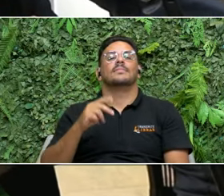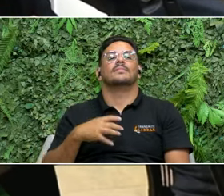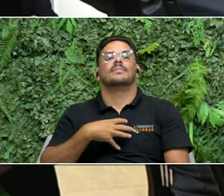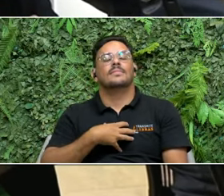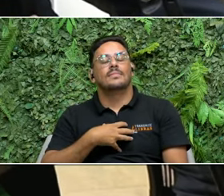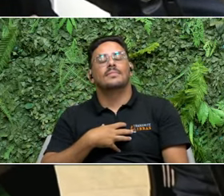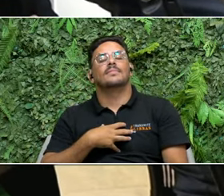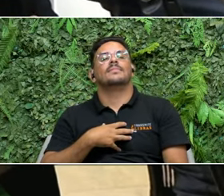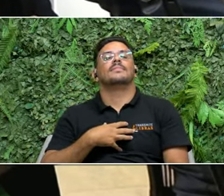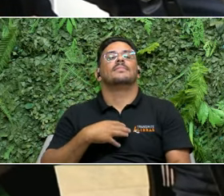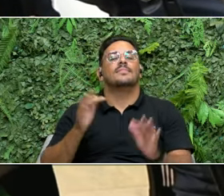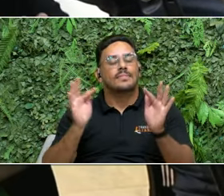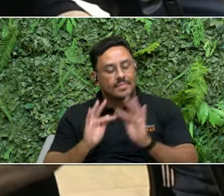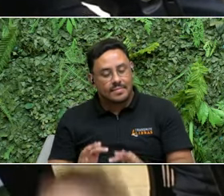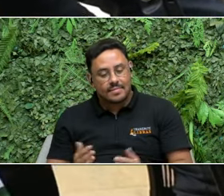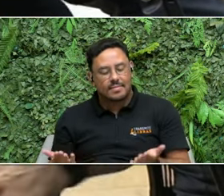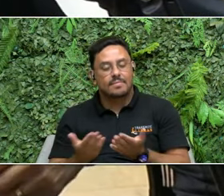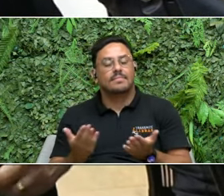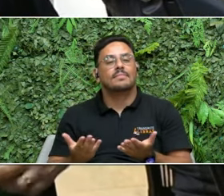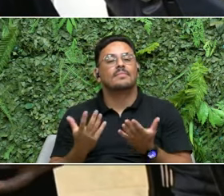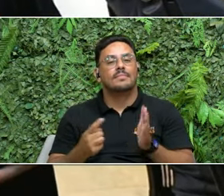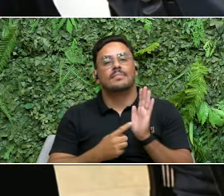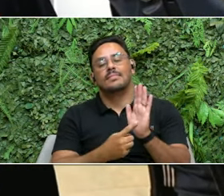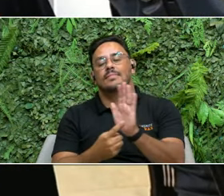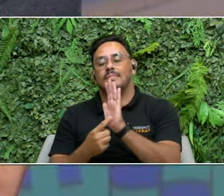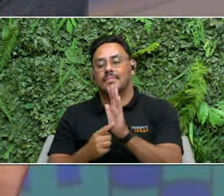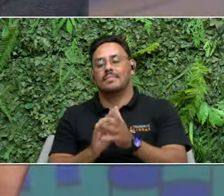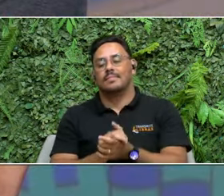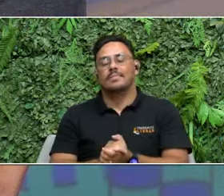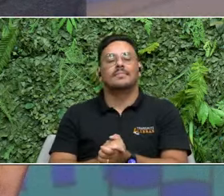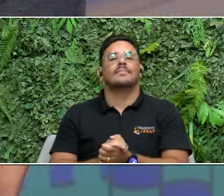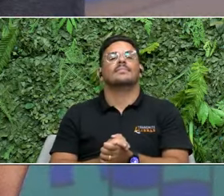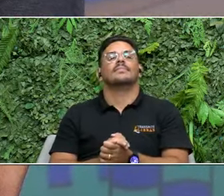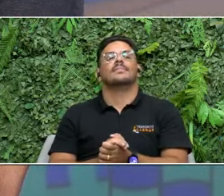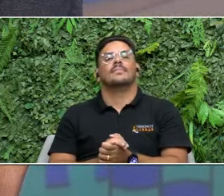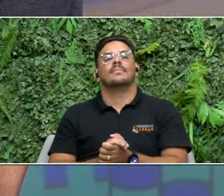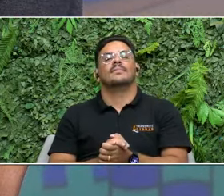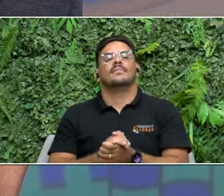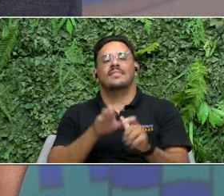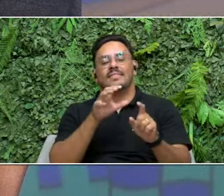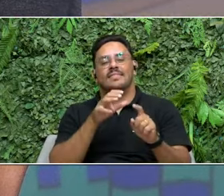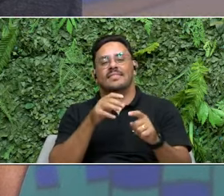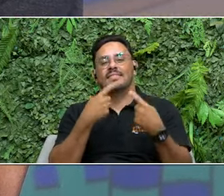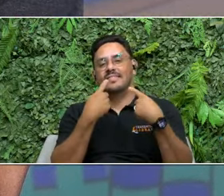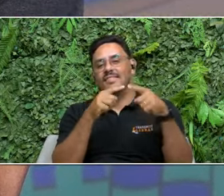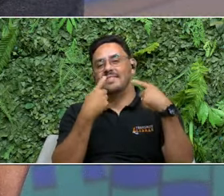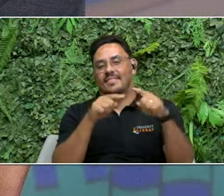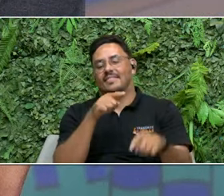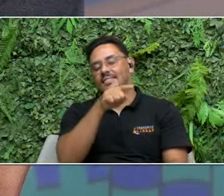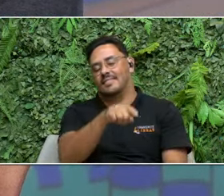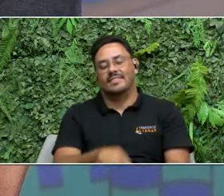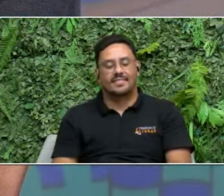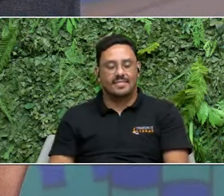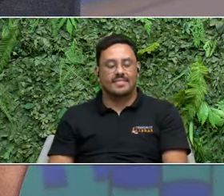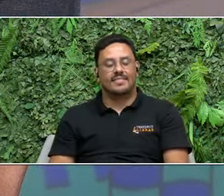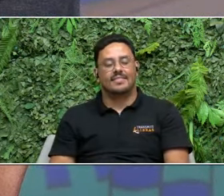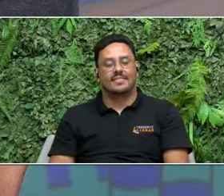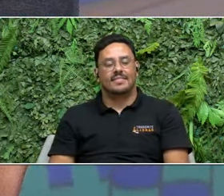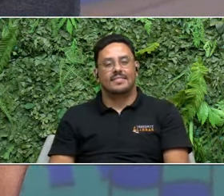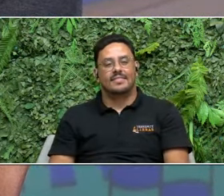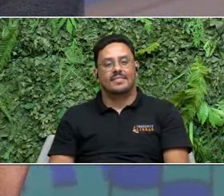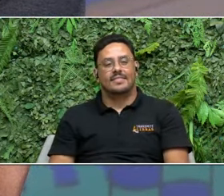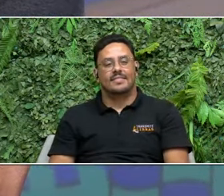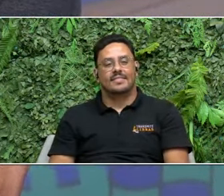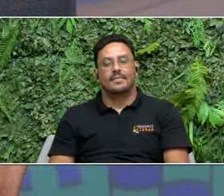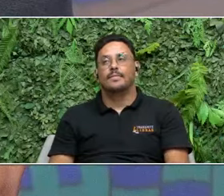agora sumiu o primeiro tempo inteiro agora que aparecer ah pro inferno Ah tá tirando on ainda por cima